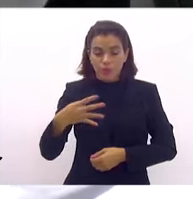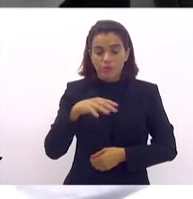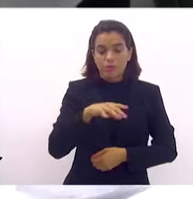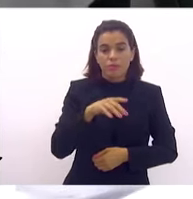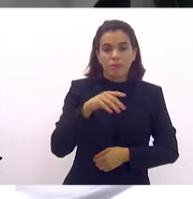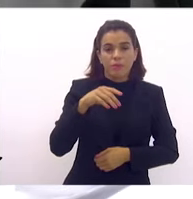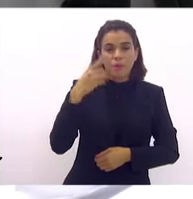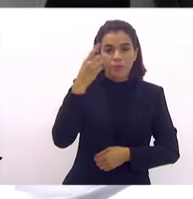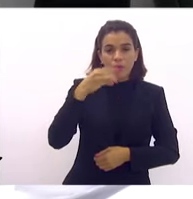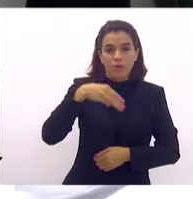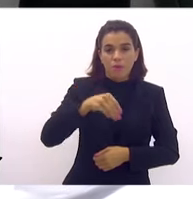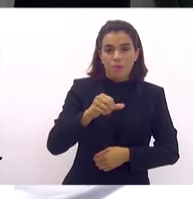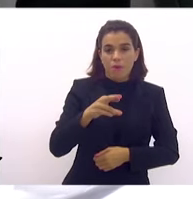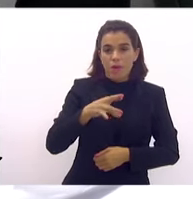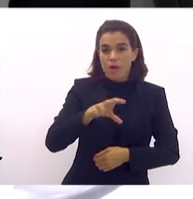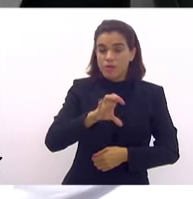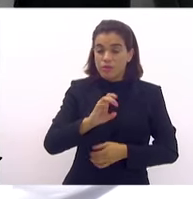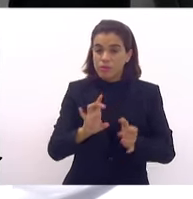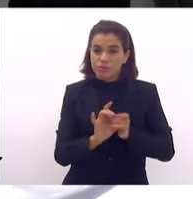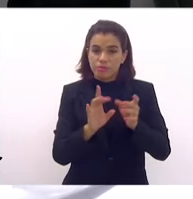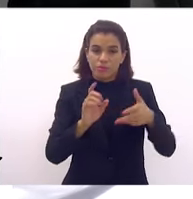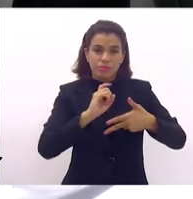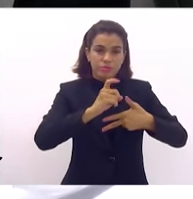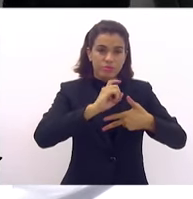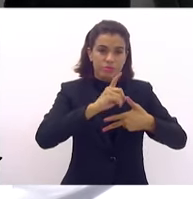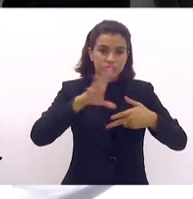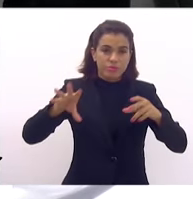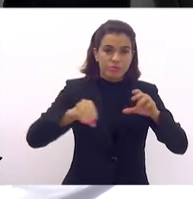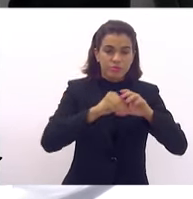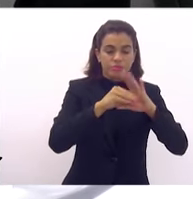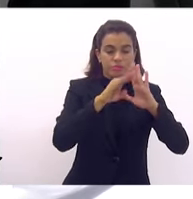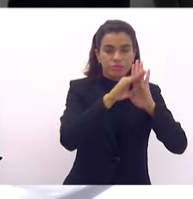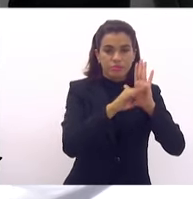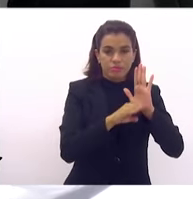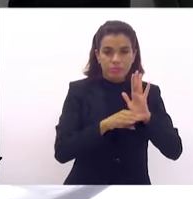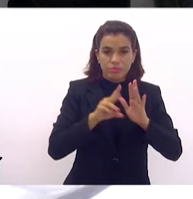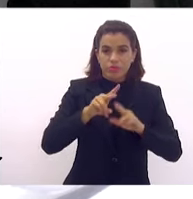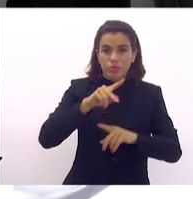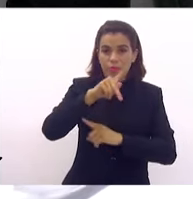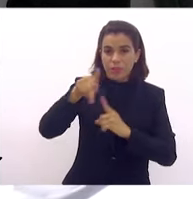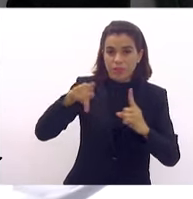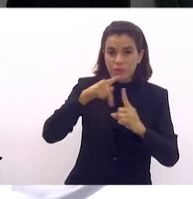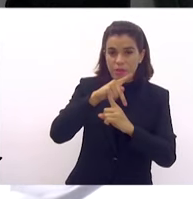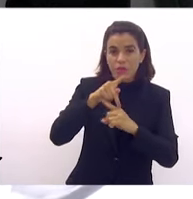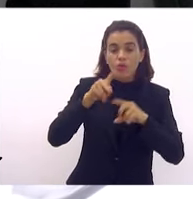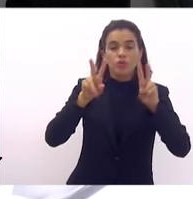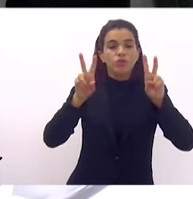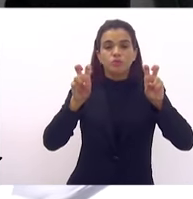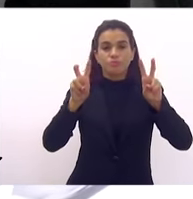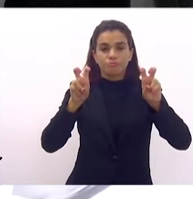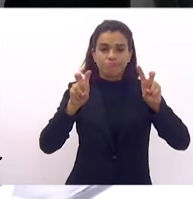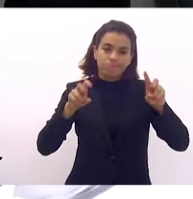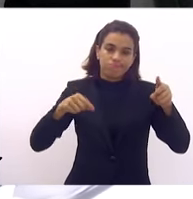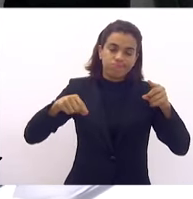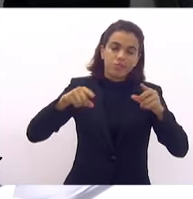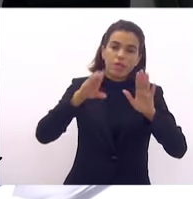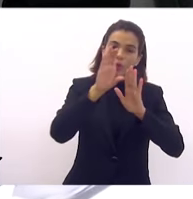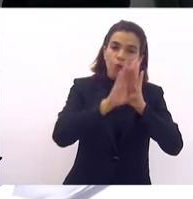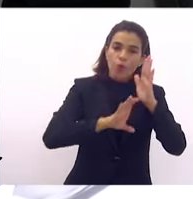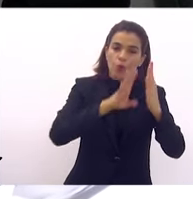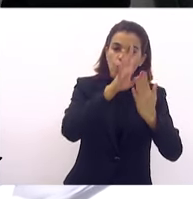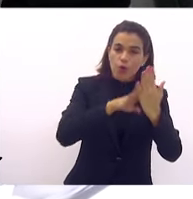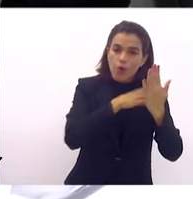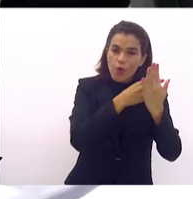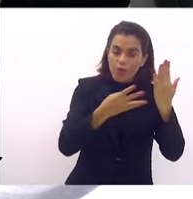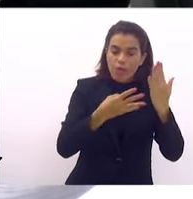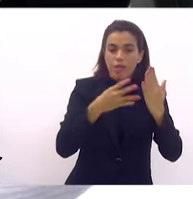Márcio Canella, que autoriza o Poder Executivo a incluir matérias sobre direito do trabalho e previdência social como tema transversal no currículo da rede estadual de